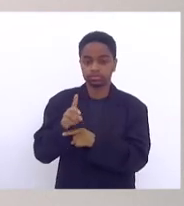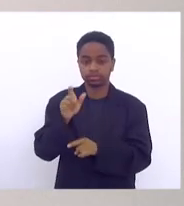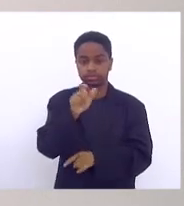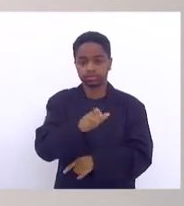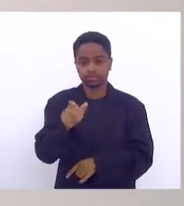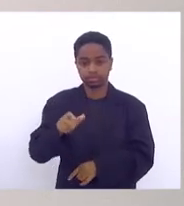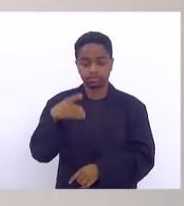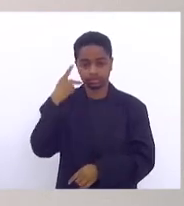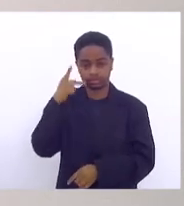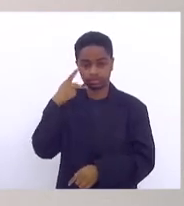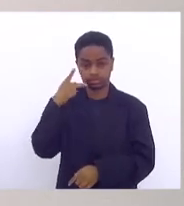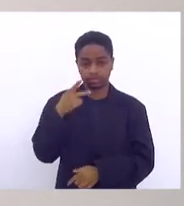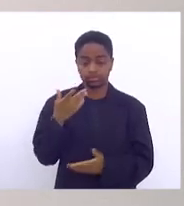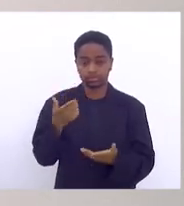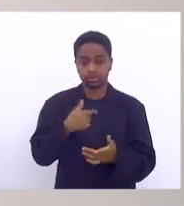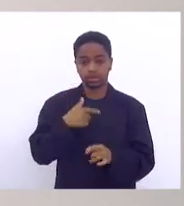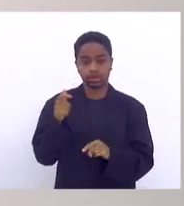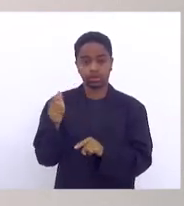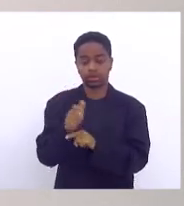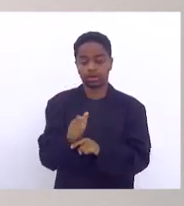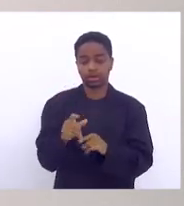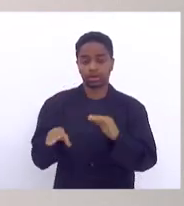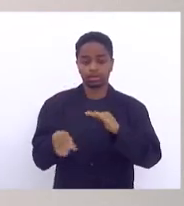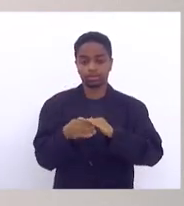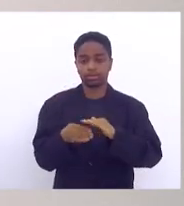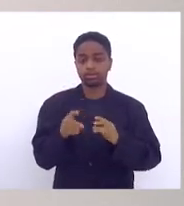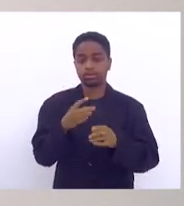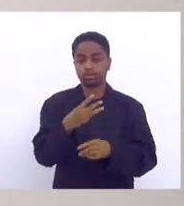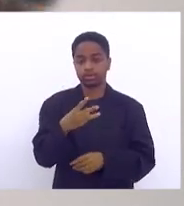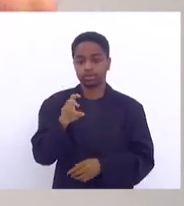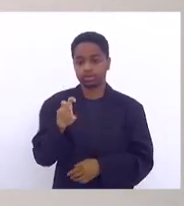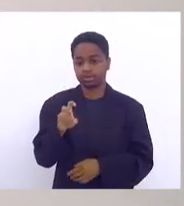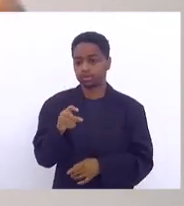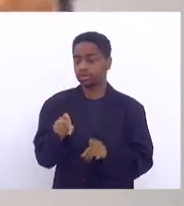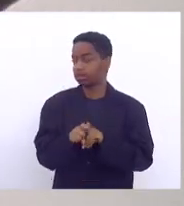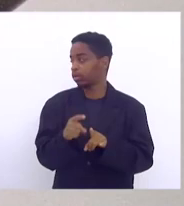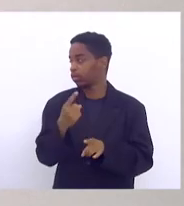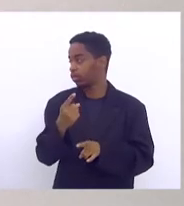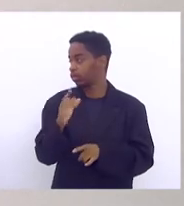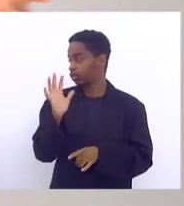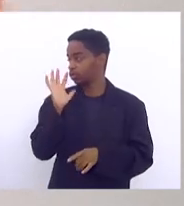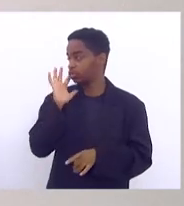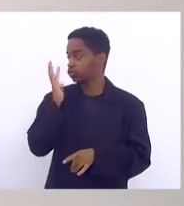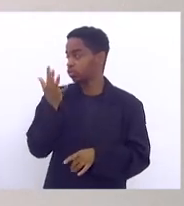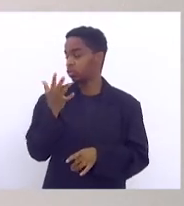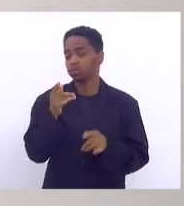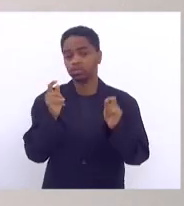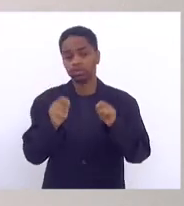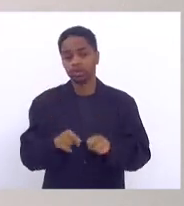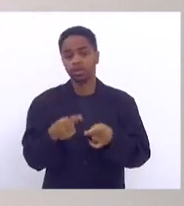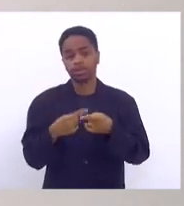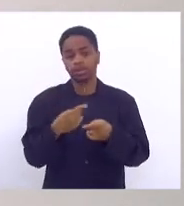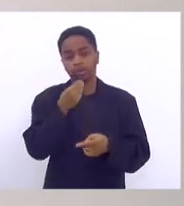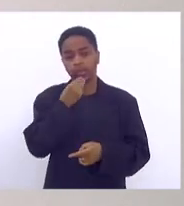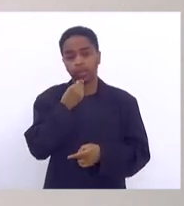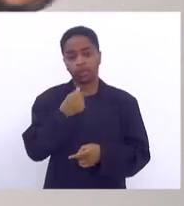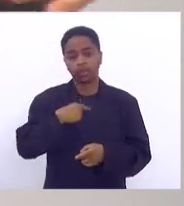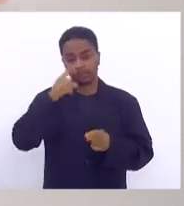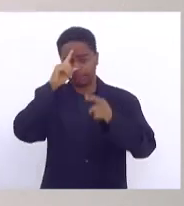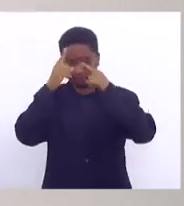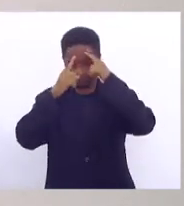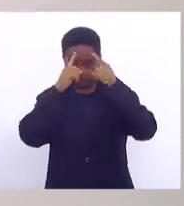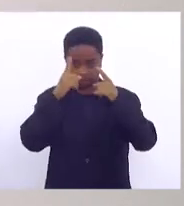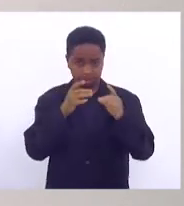crítica que eu faço à emenda 35 e essa é uma uma das soluções possíveis evidentemente que eu não estou reinventando a